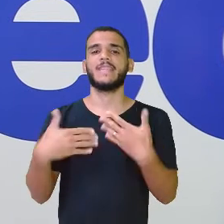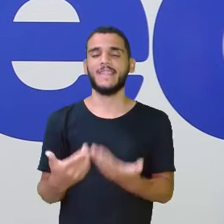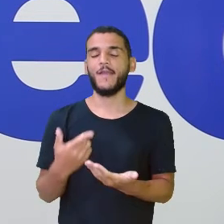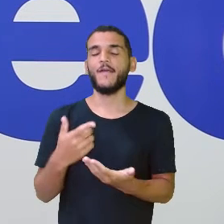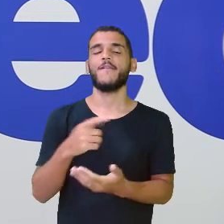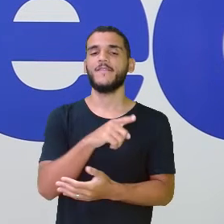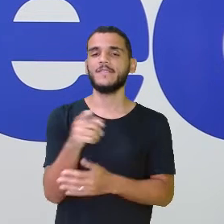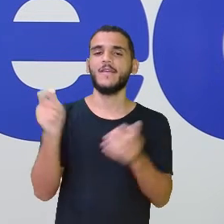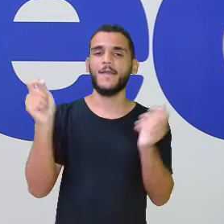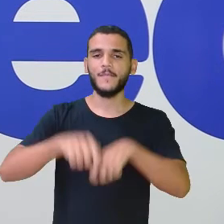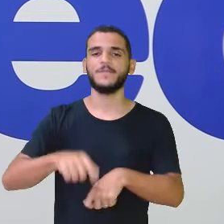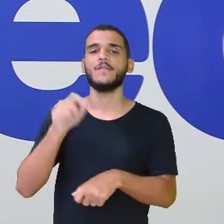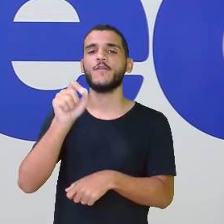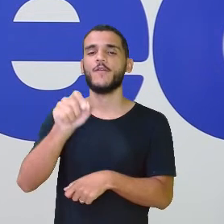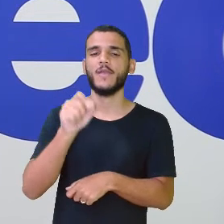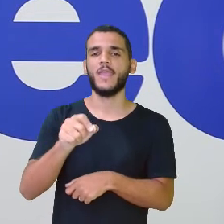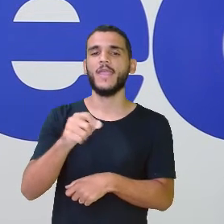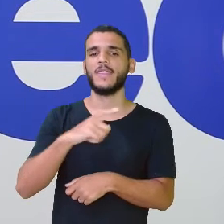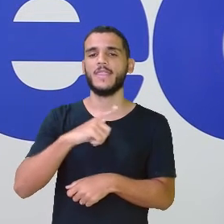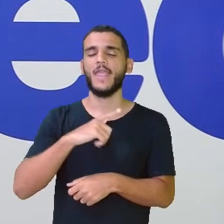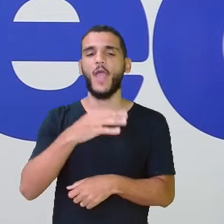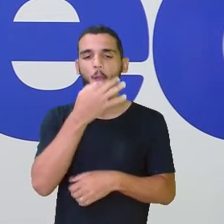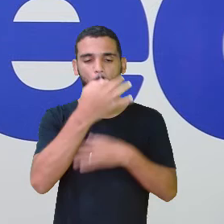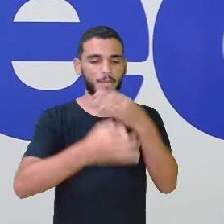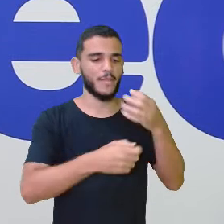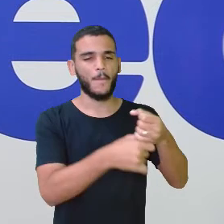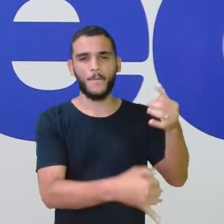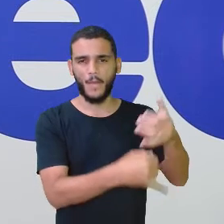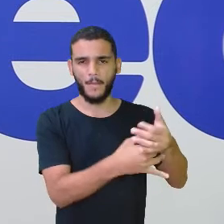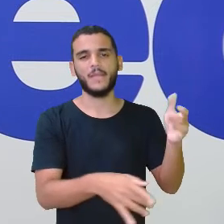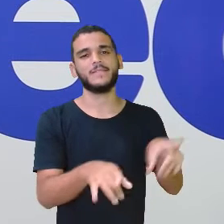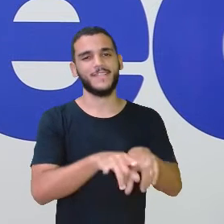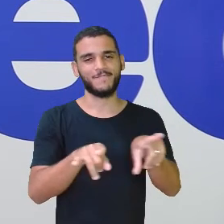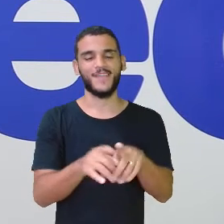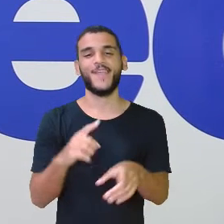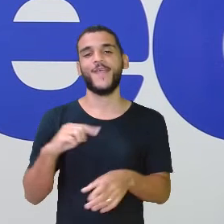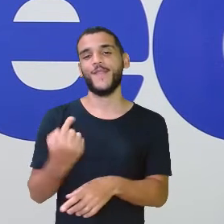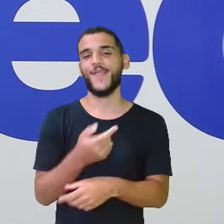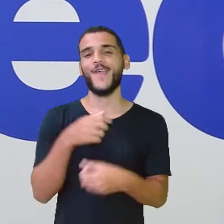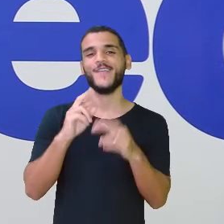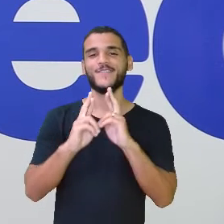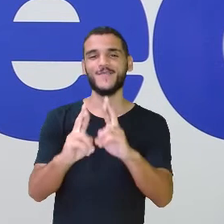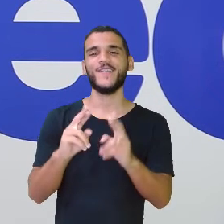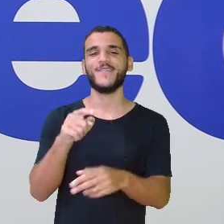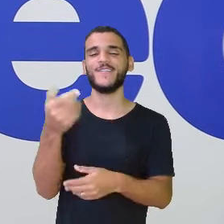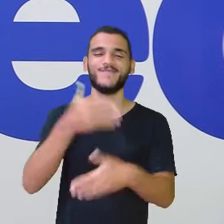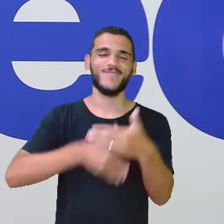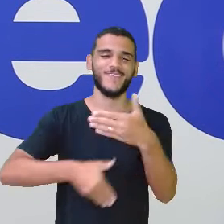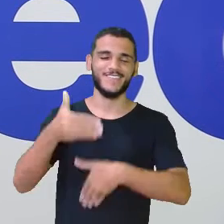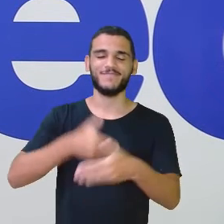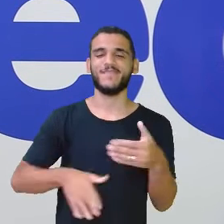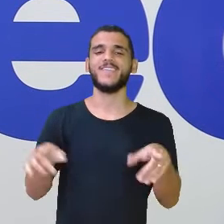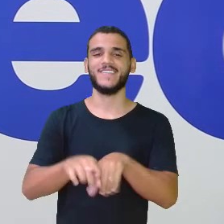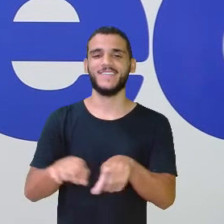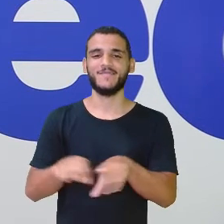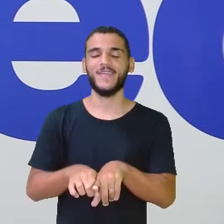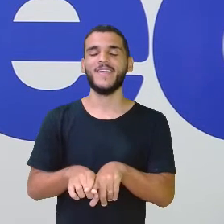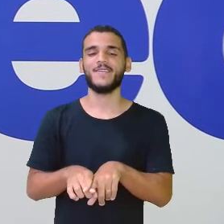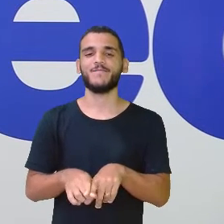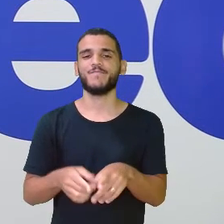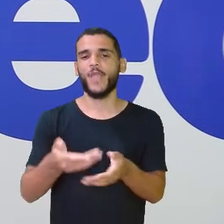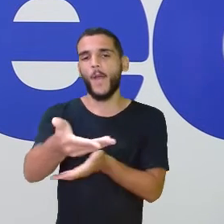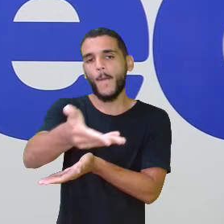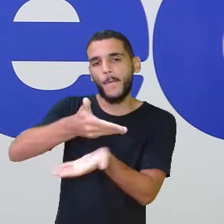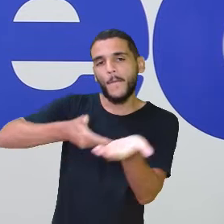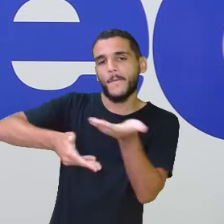também vocês podem deixar os seus comentários, tá bom? Então a gente aguarda a participação, porque nessa